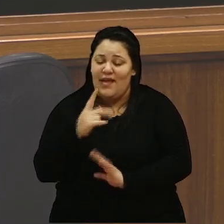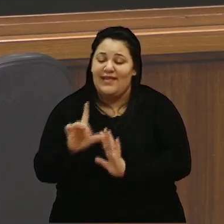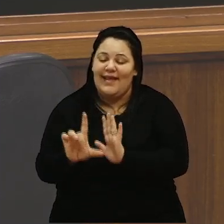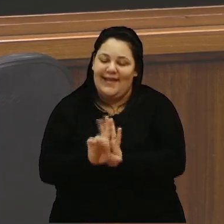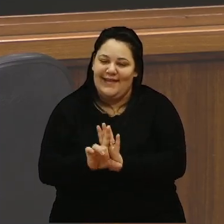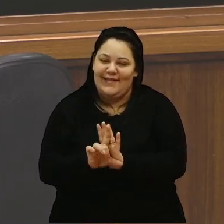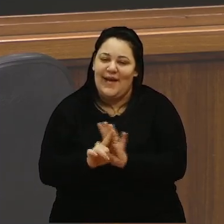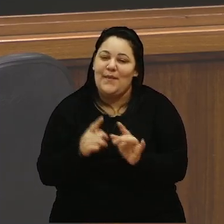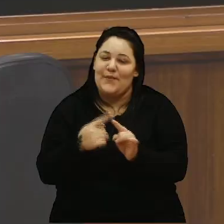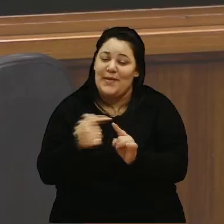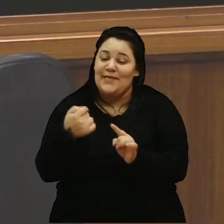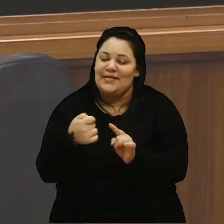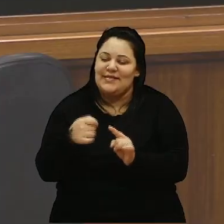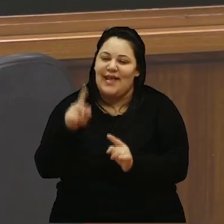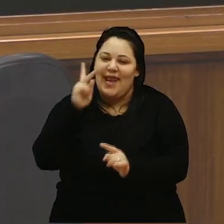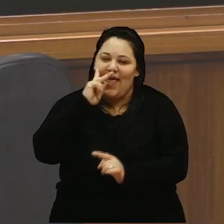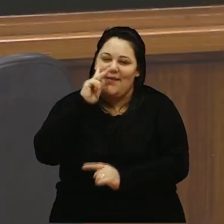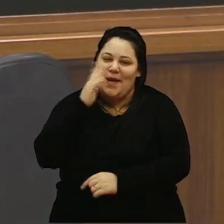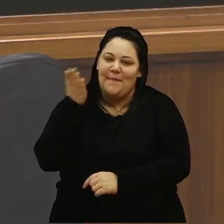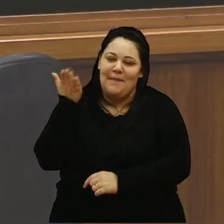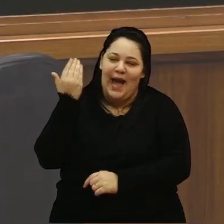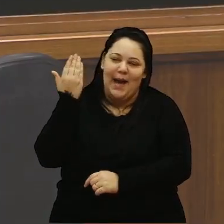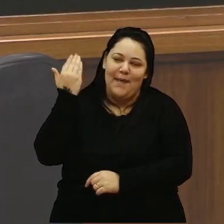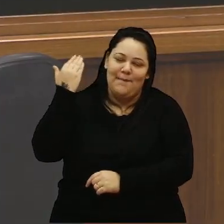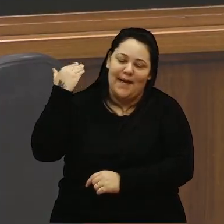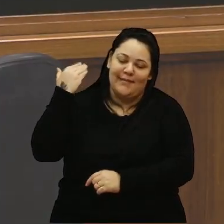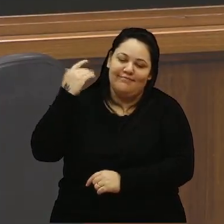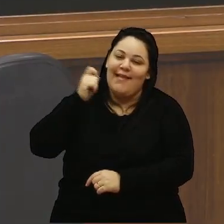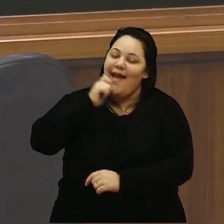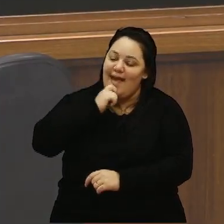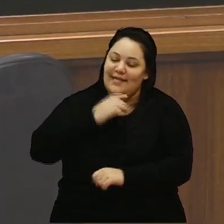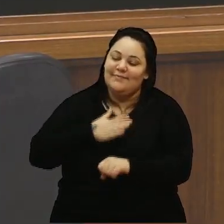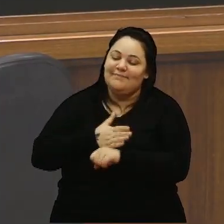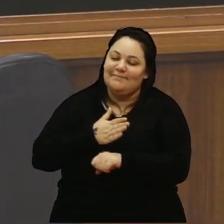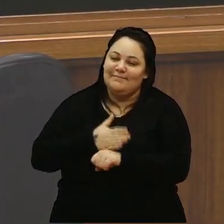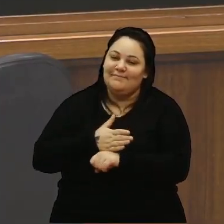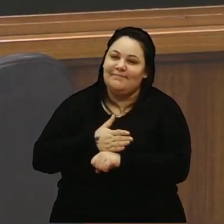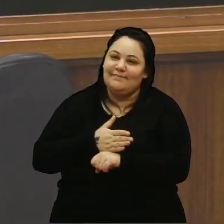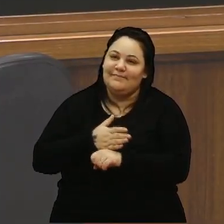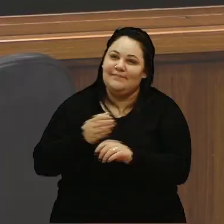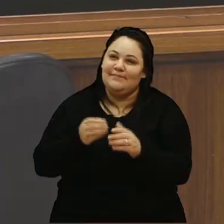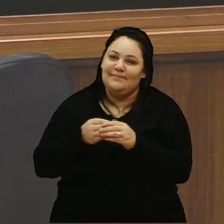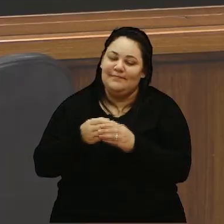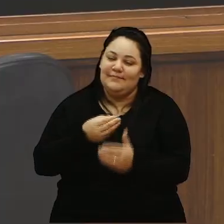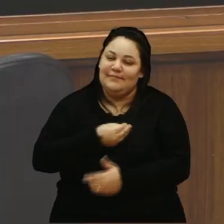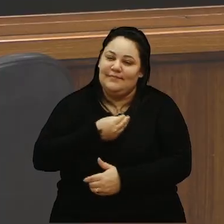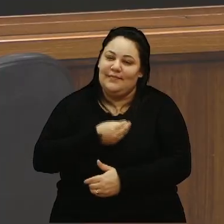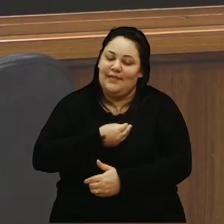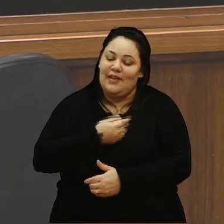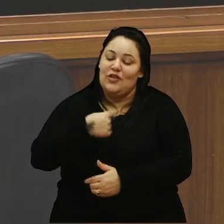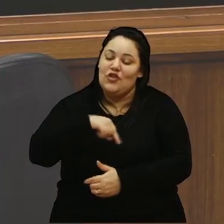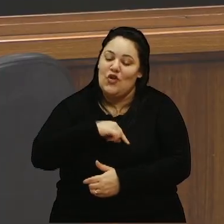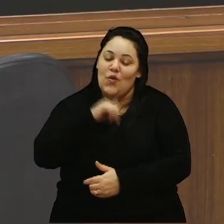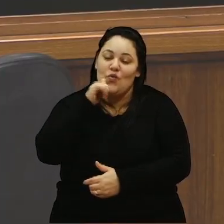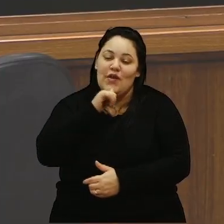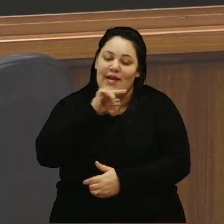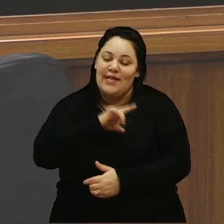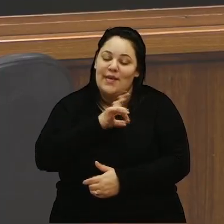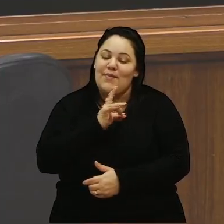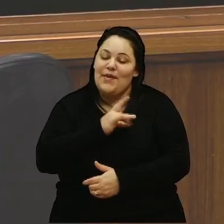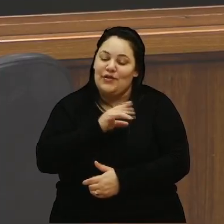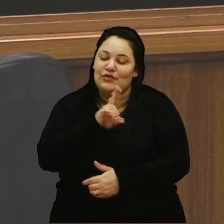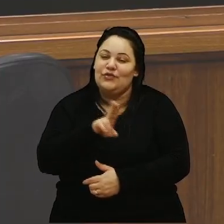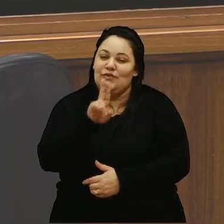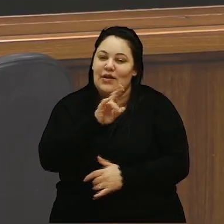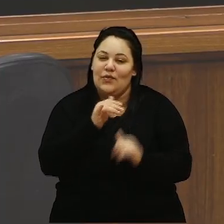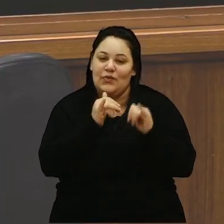que lembrar que ainda vivemos em uma sociedade onde é nós mulheres que temos medo de utilizar o transporte público, onde é nós mulheres